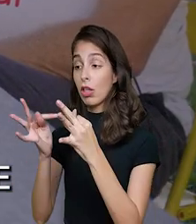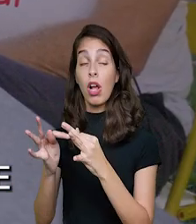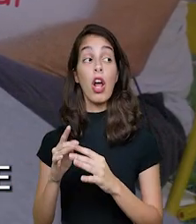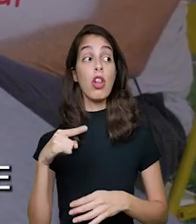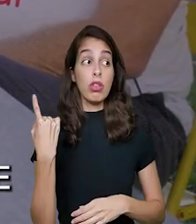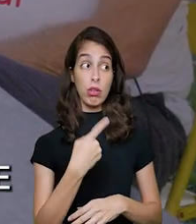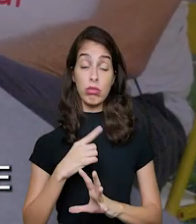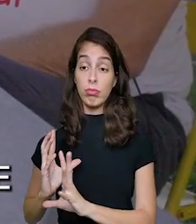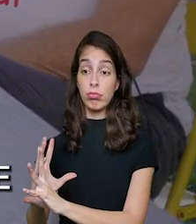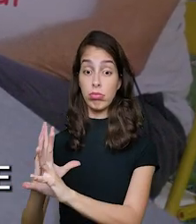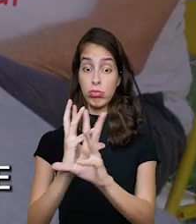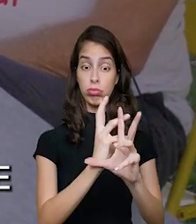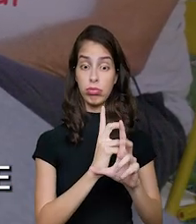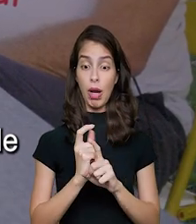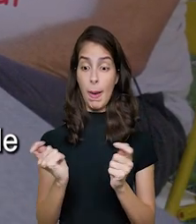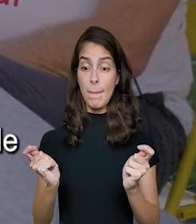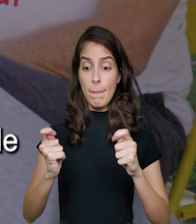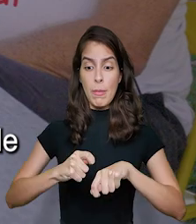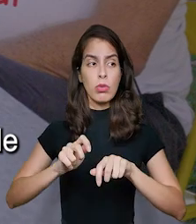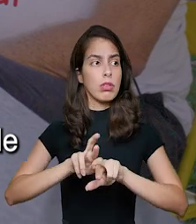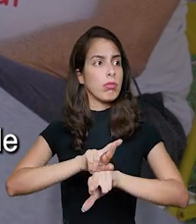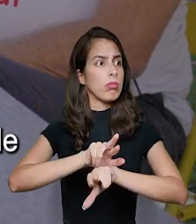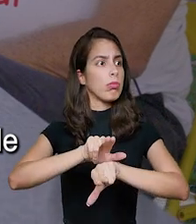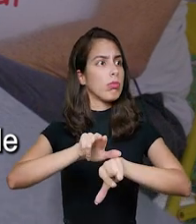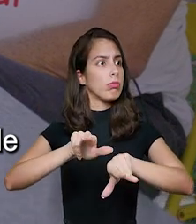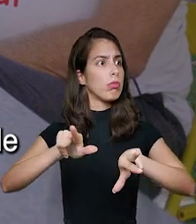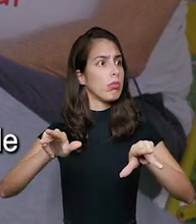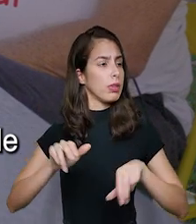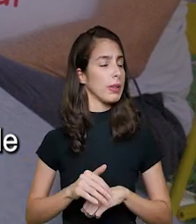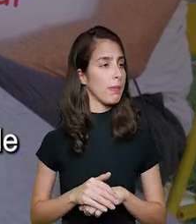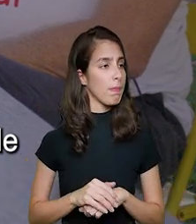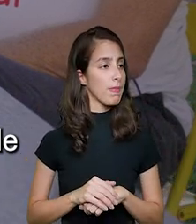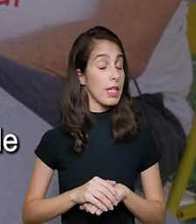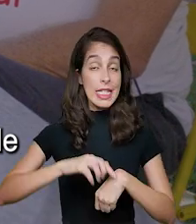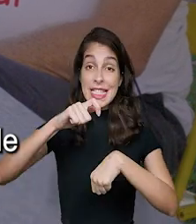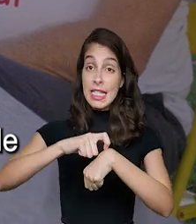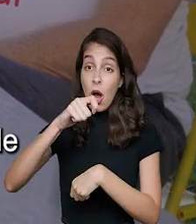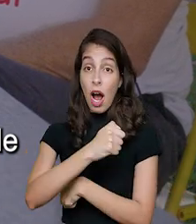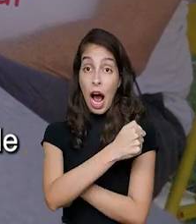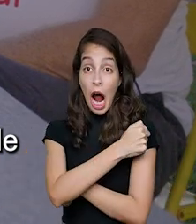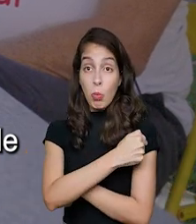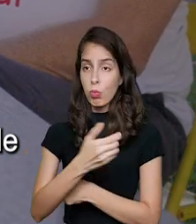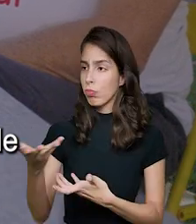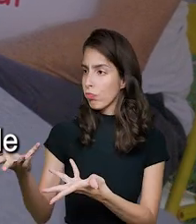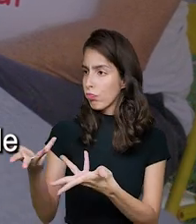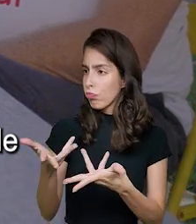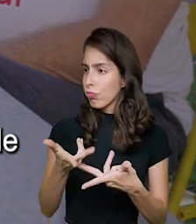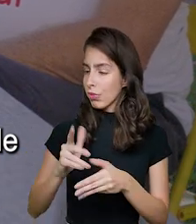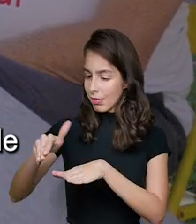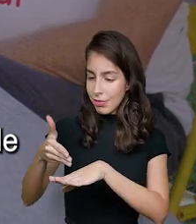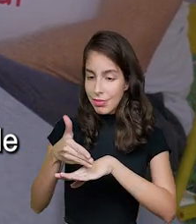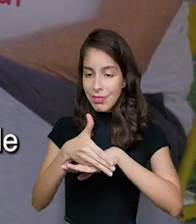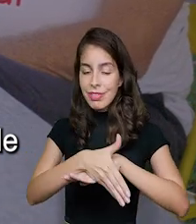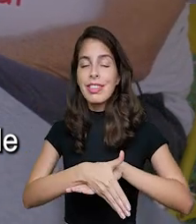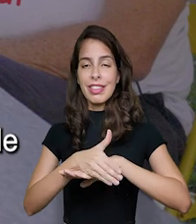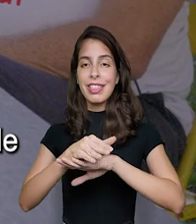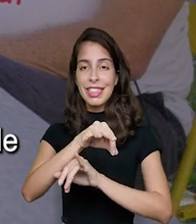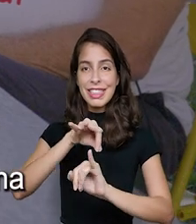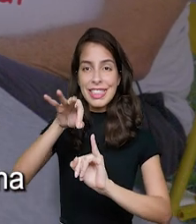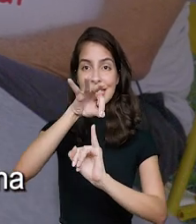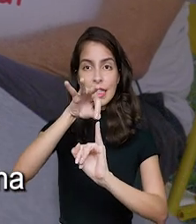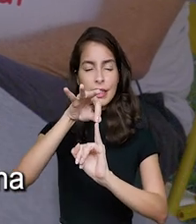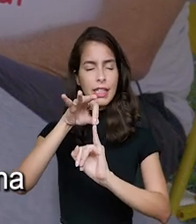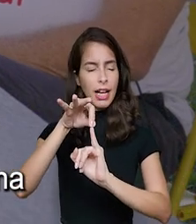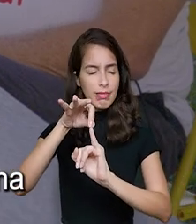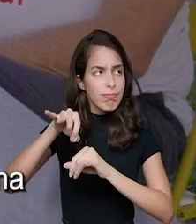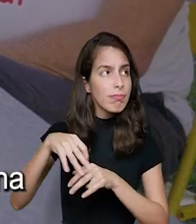possibilidades né E quando um estudante chega na nossa instituição ele encontra né Toda essa instituição tem essa